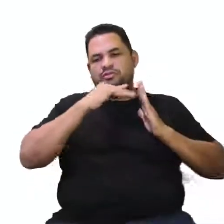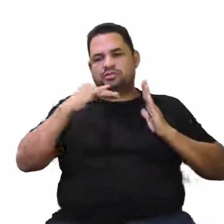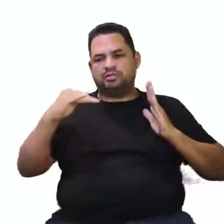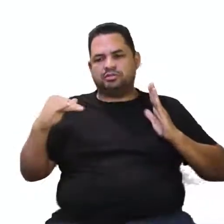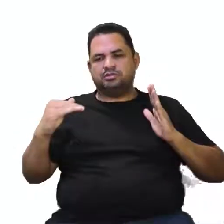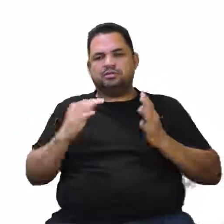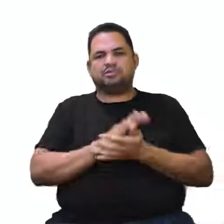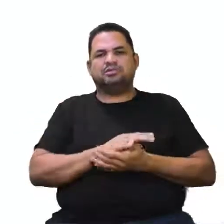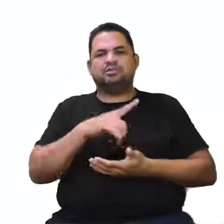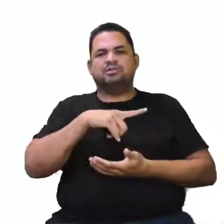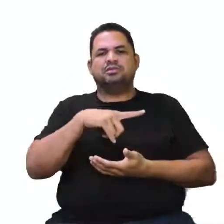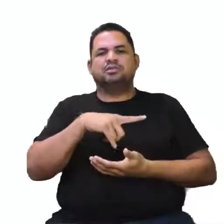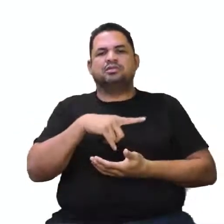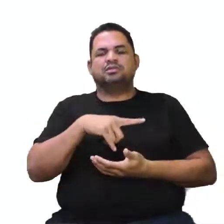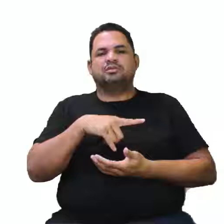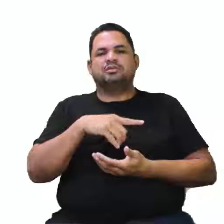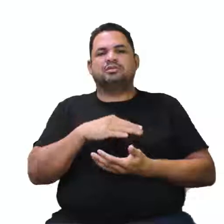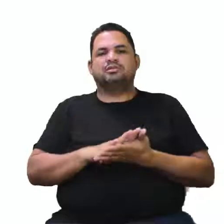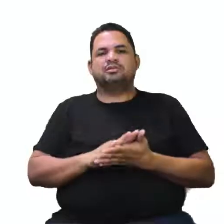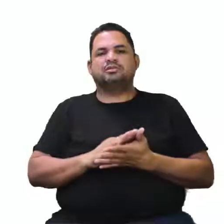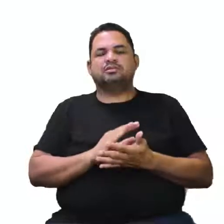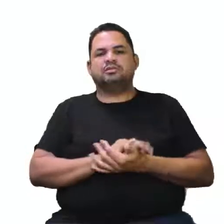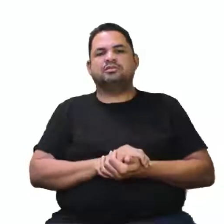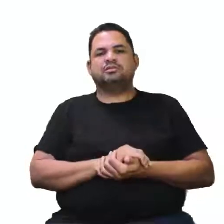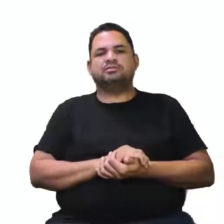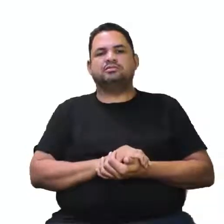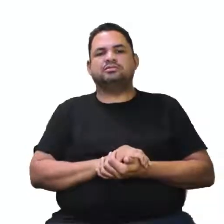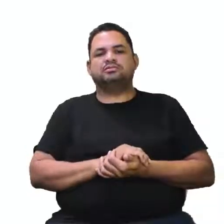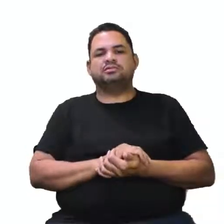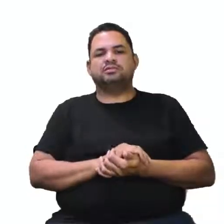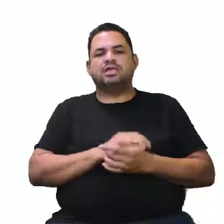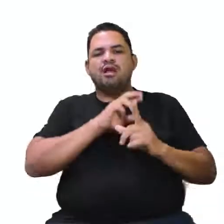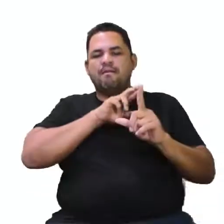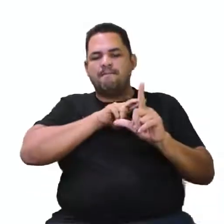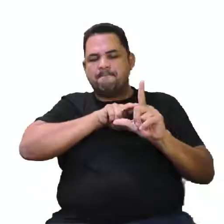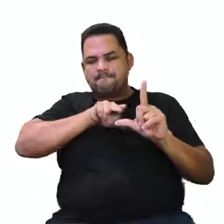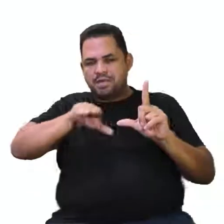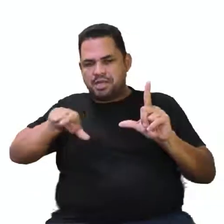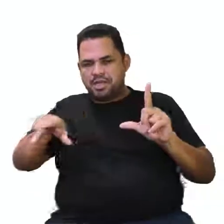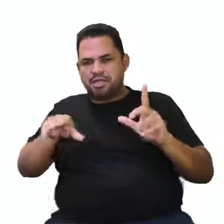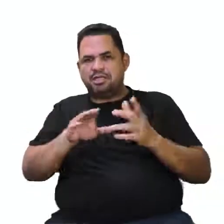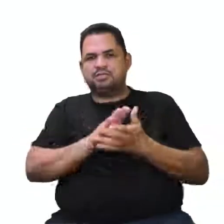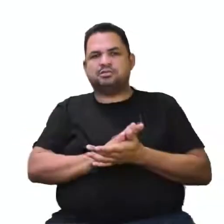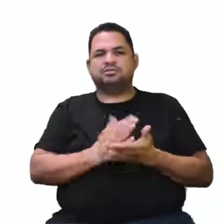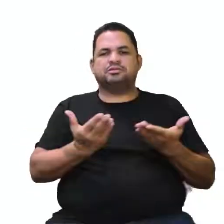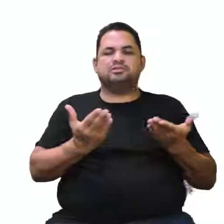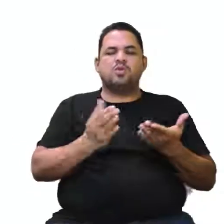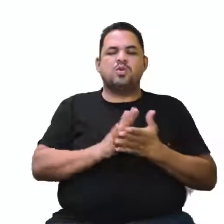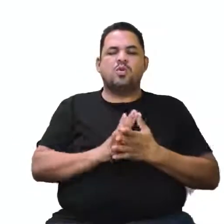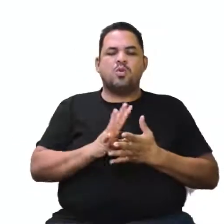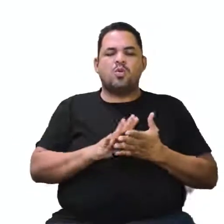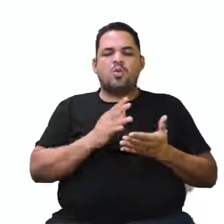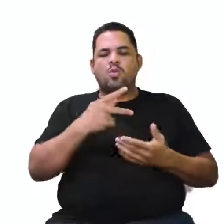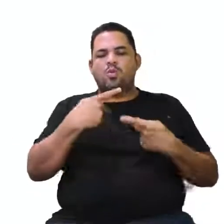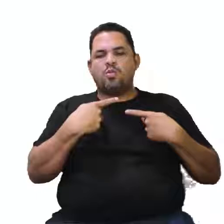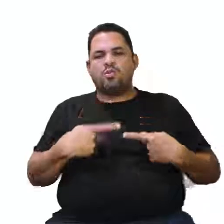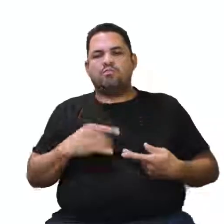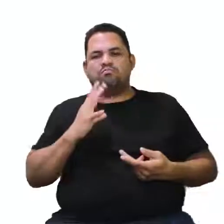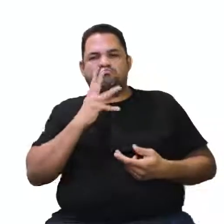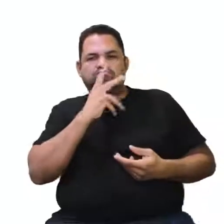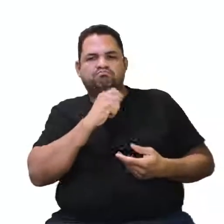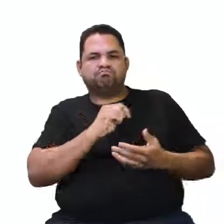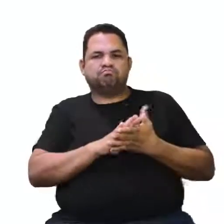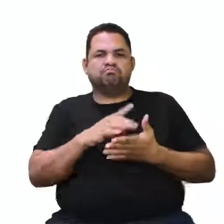estéticos. Existe aí, né, a questão da mídia, algumas promessas, né? Um corpo mais belo, mais estruturado, então você pode